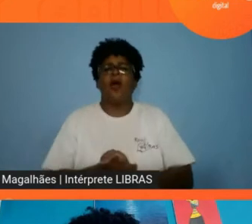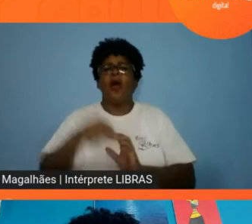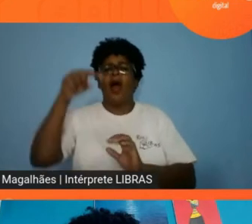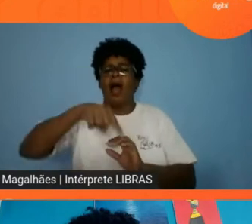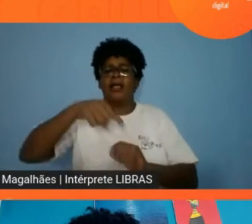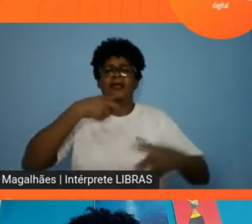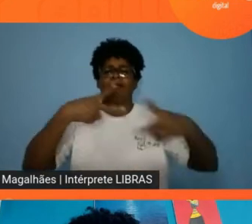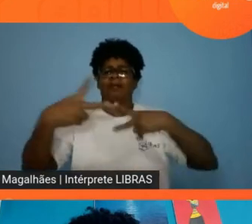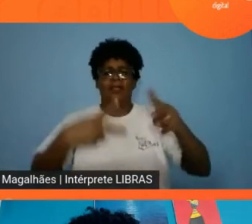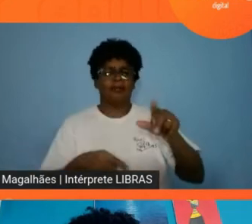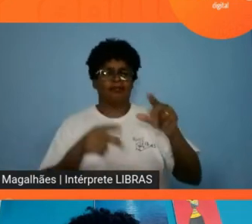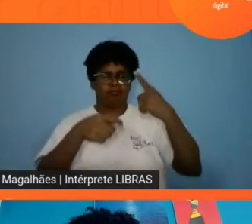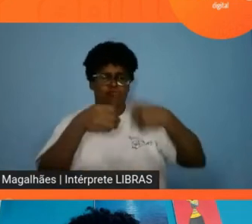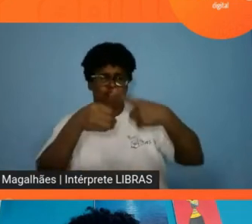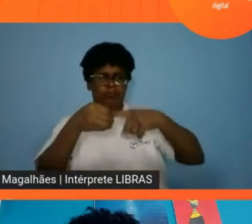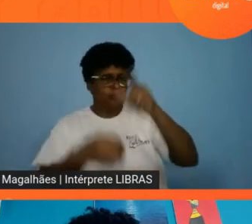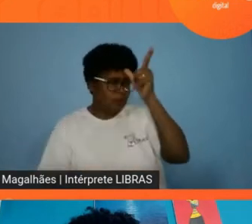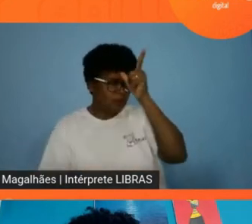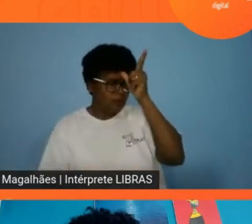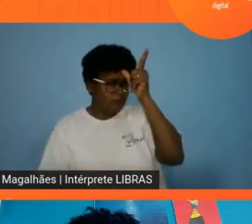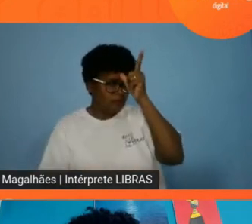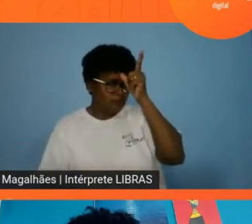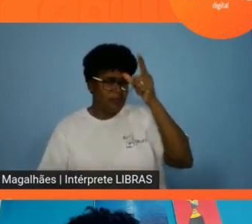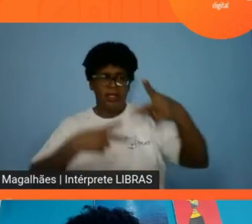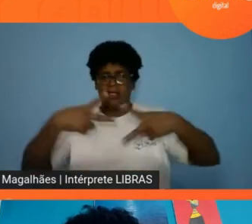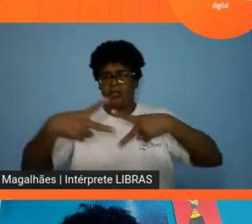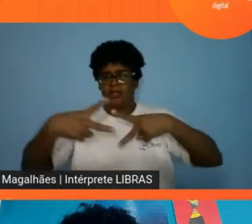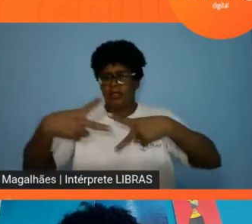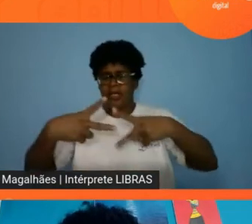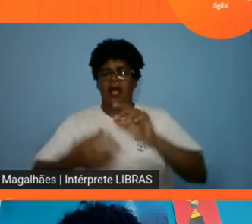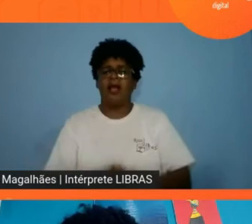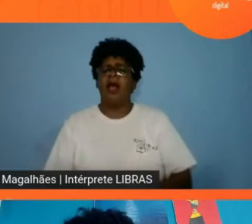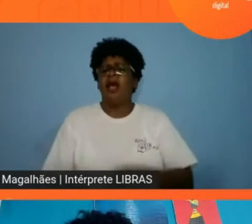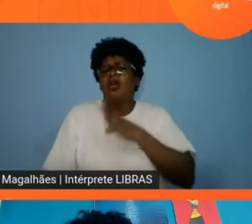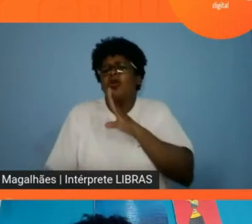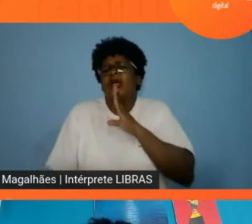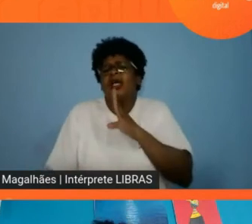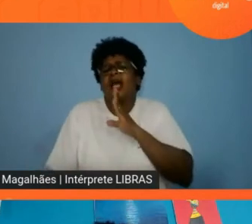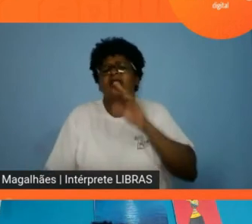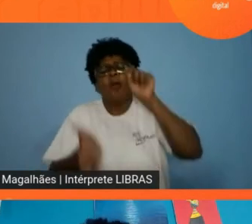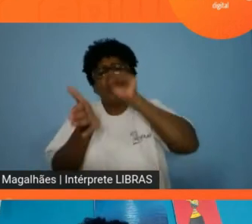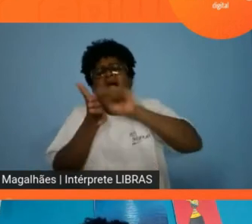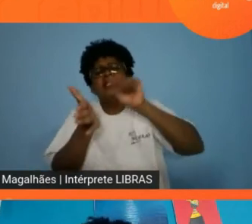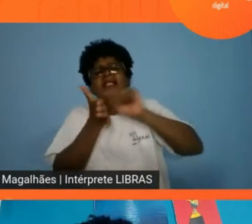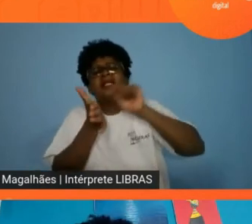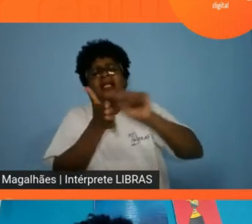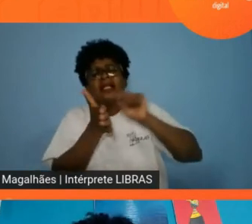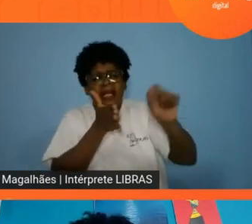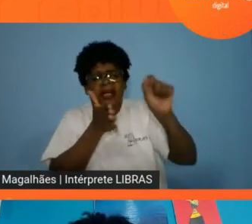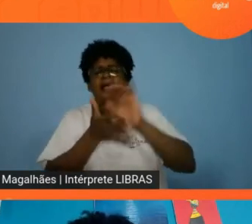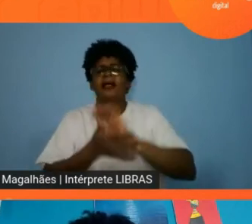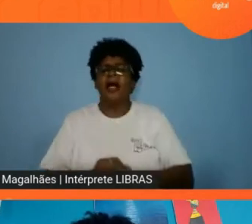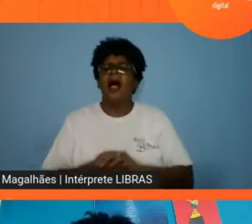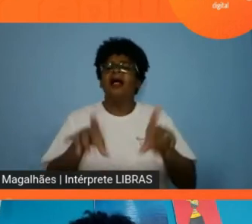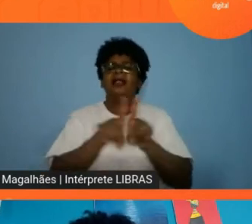Alemães, em São José dos Campos, né? E me reconheço como escritora agora, mas também como a